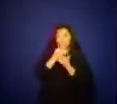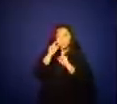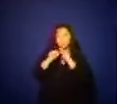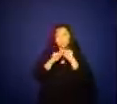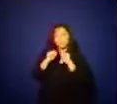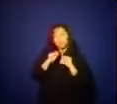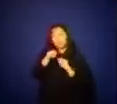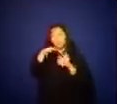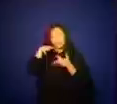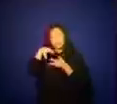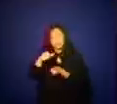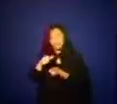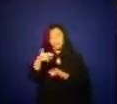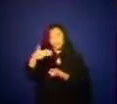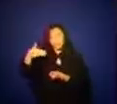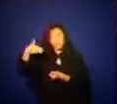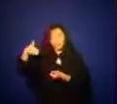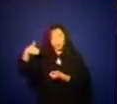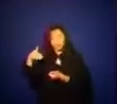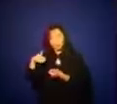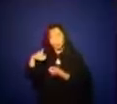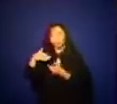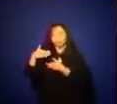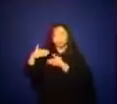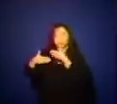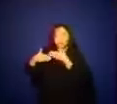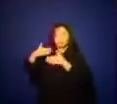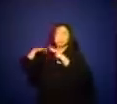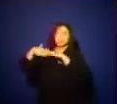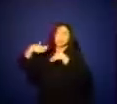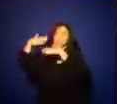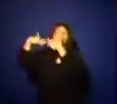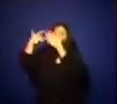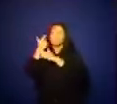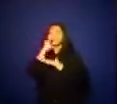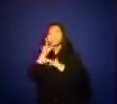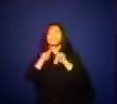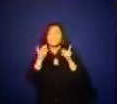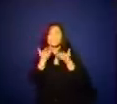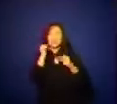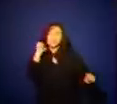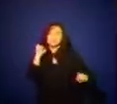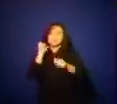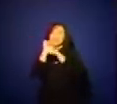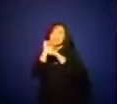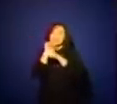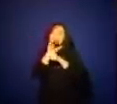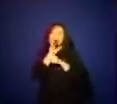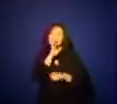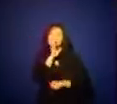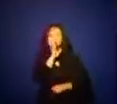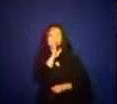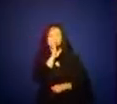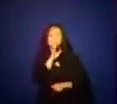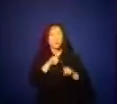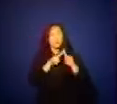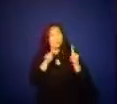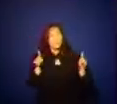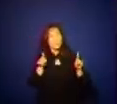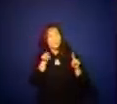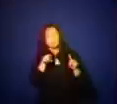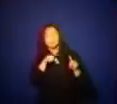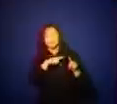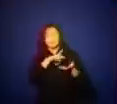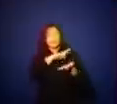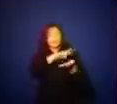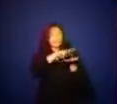essa tese para o mundo para o mundo desenvolvido silenciou um pouco porque enxergou agora essa tese tem várias Vertentes né então